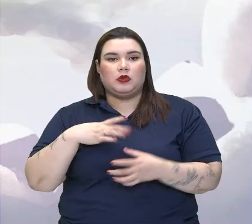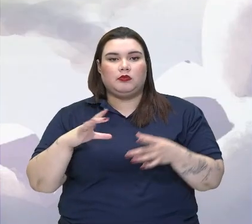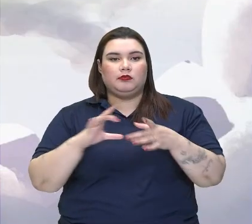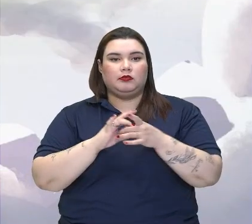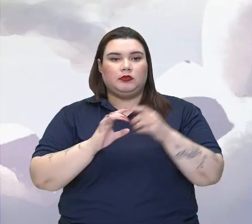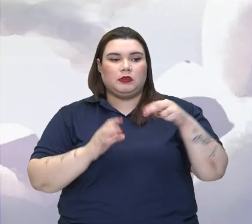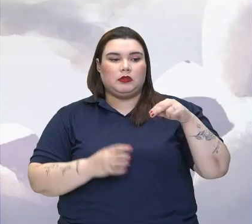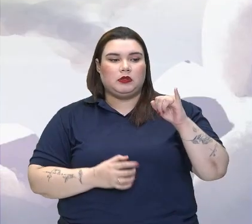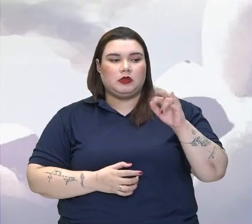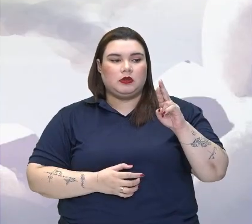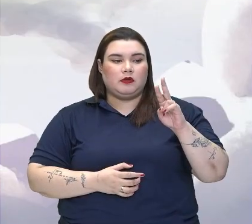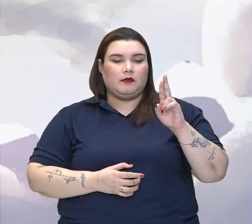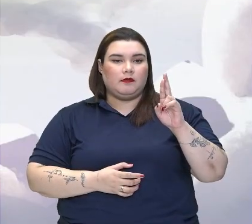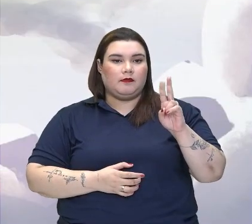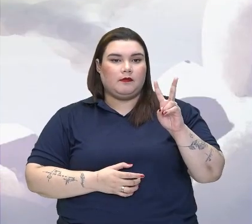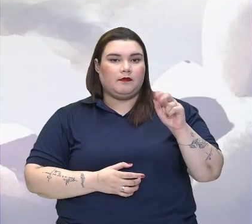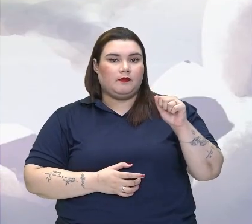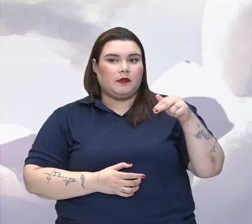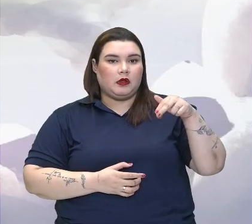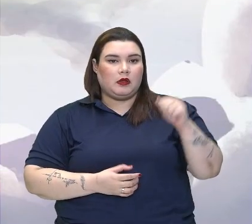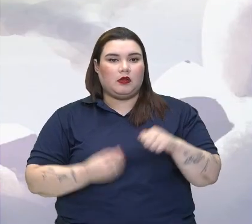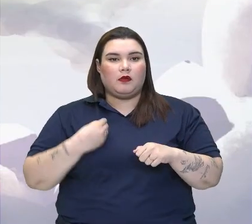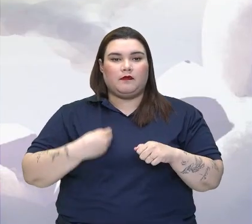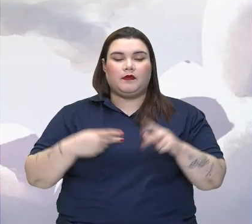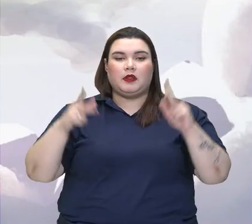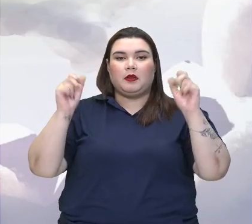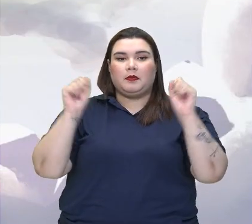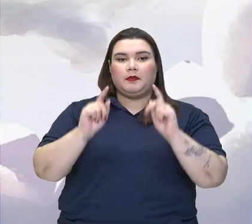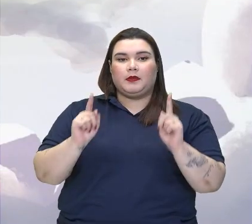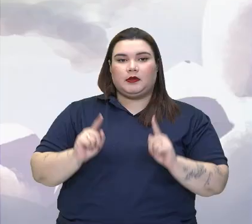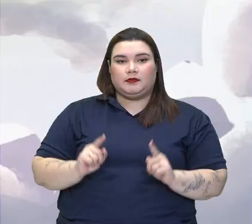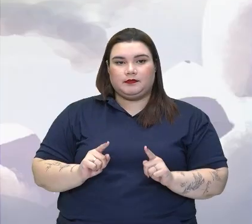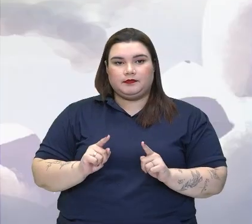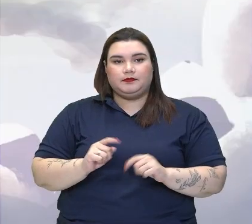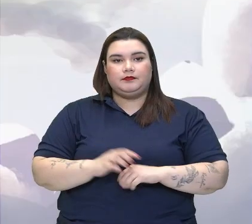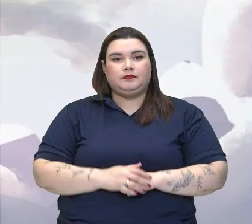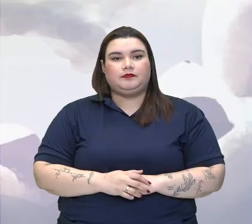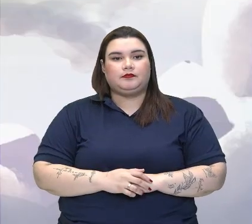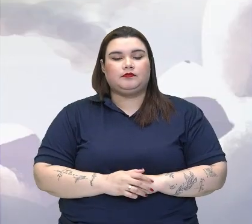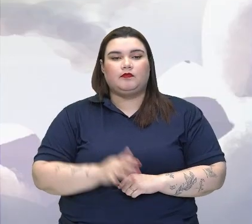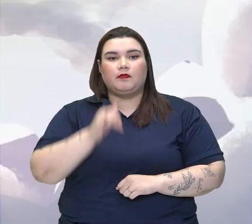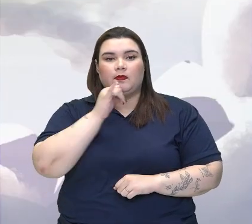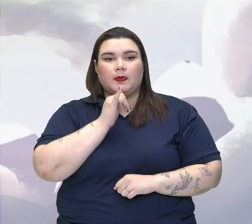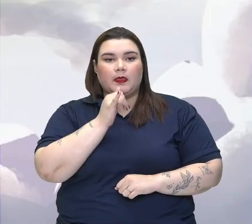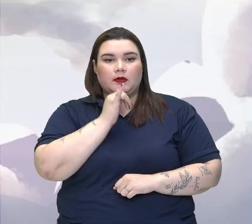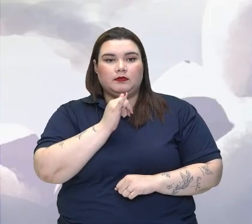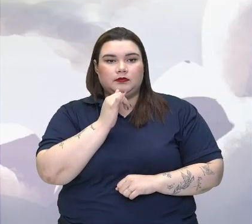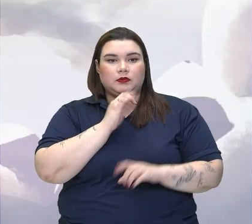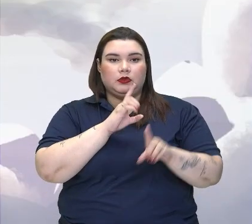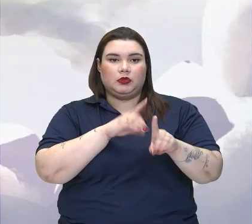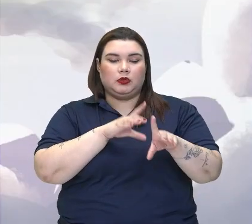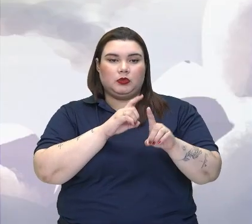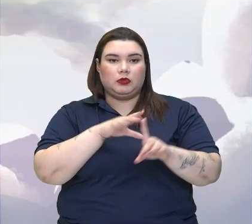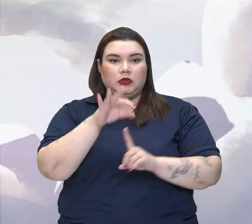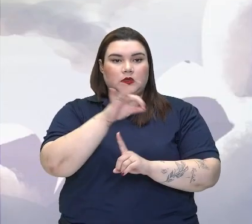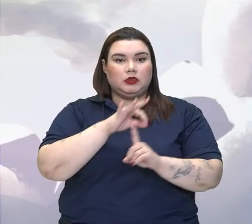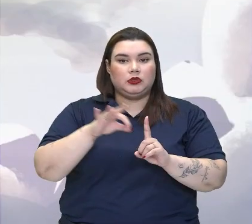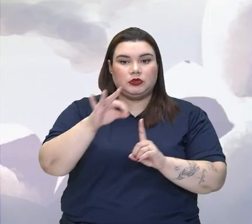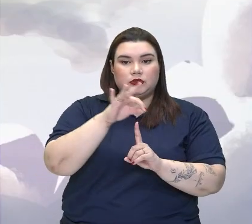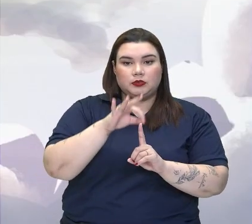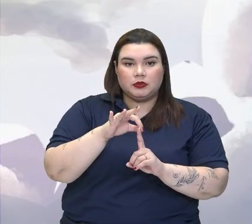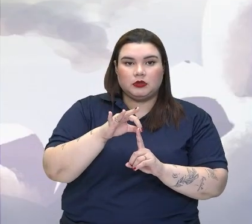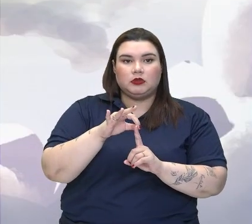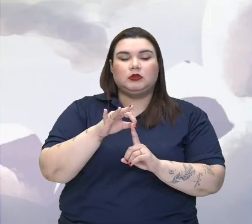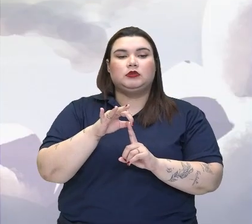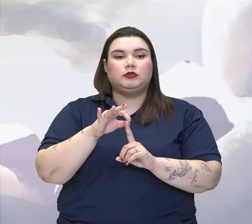realidade plena da existência, a existência plena. Ainda, por exemplo, para a doutrina espírita, para